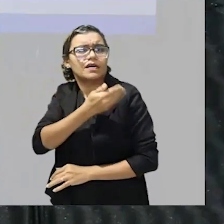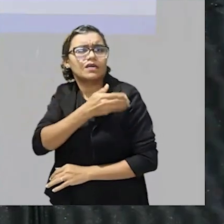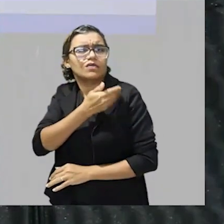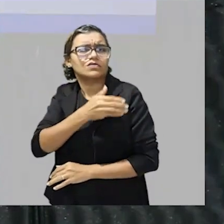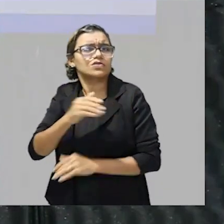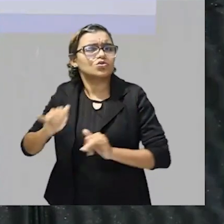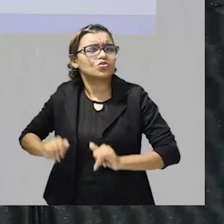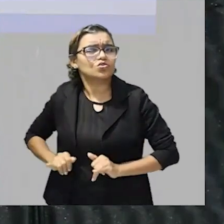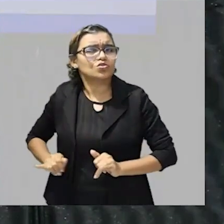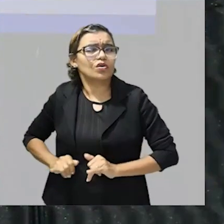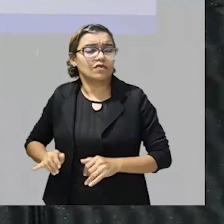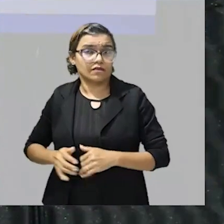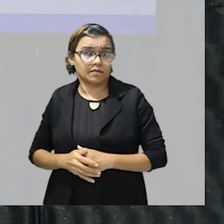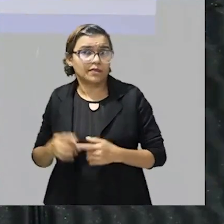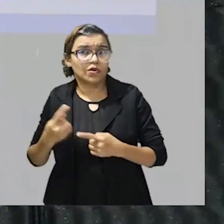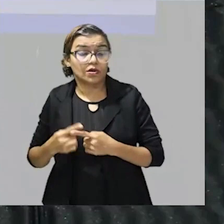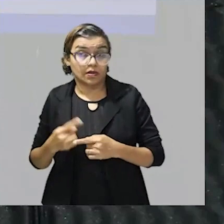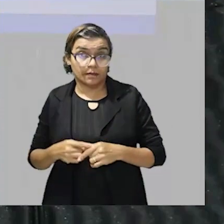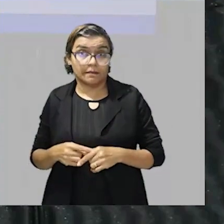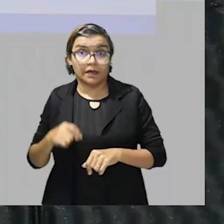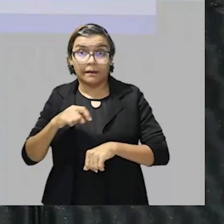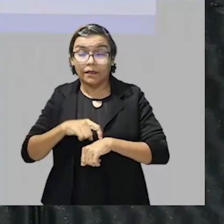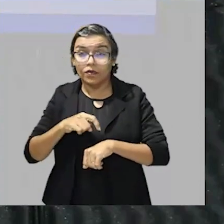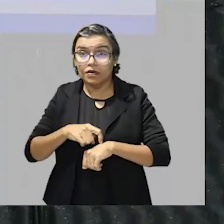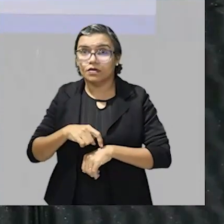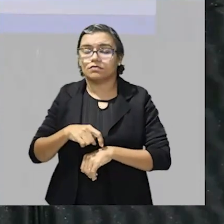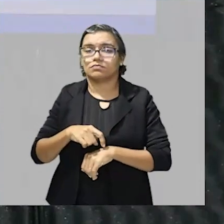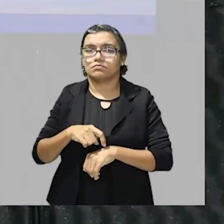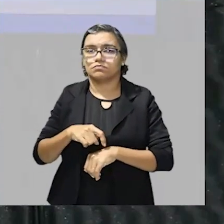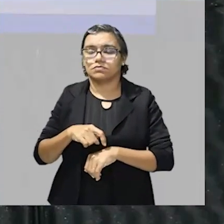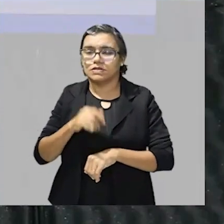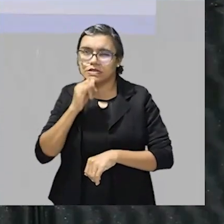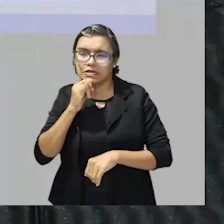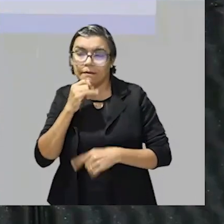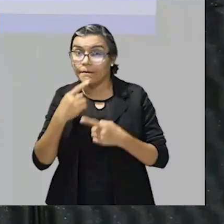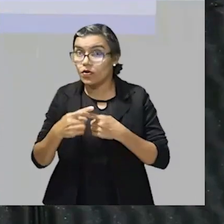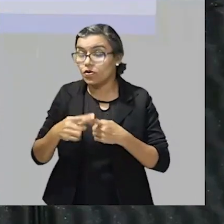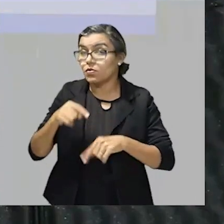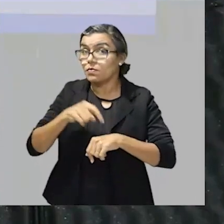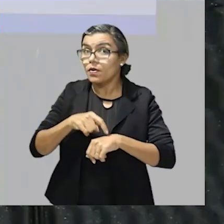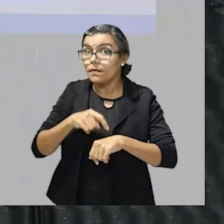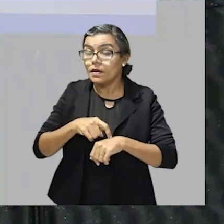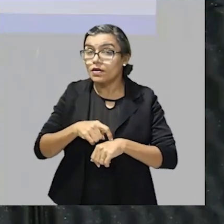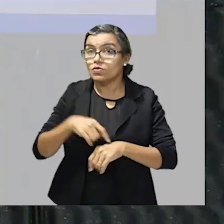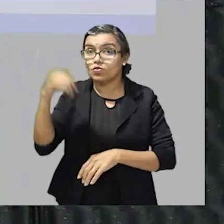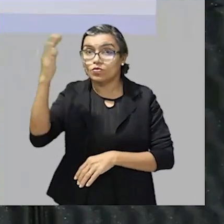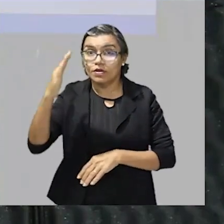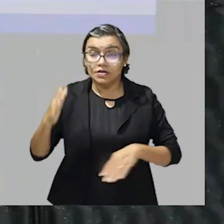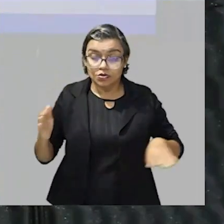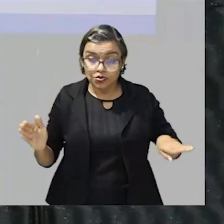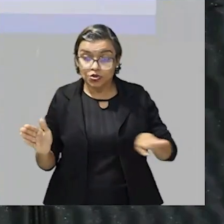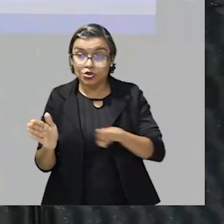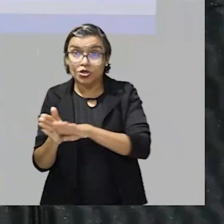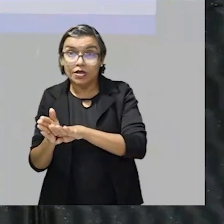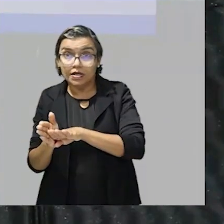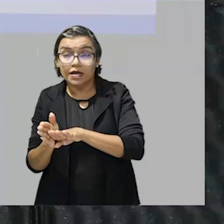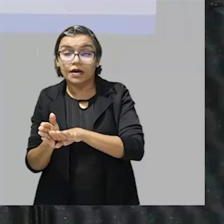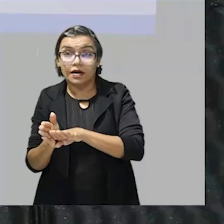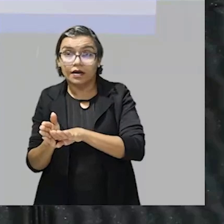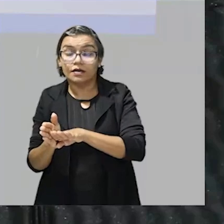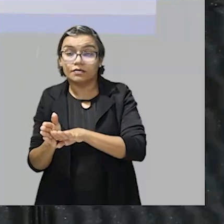preconceito porque quando elas foram trazidas para o Brasil por quem olha a conjuntura